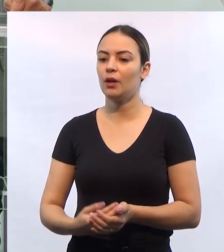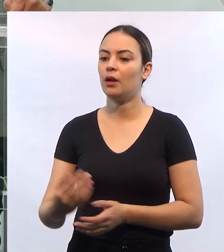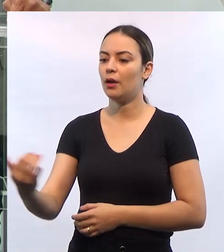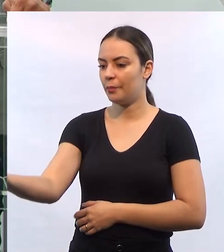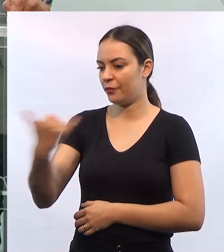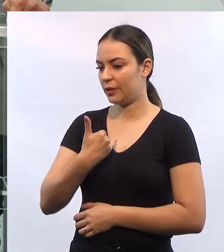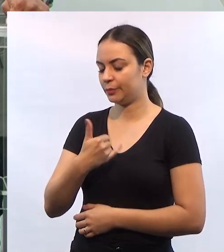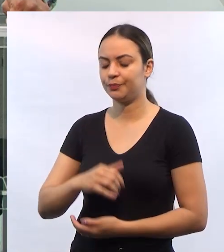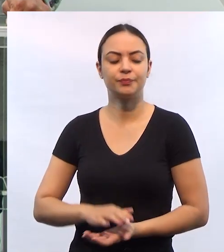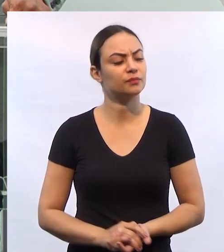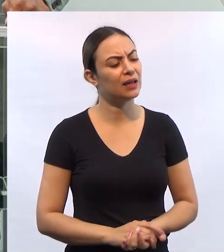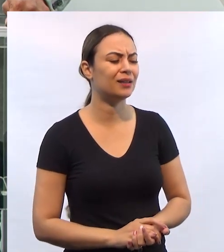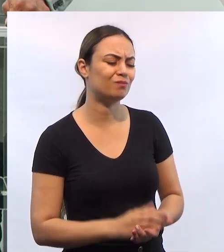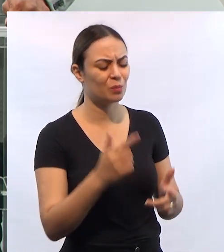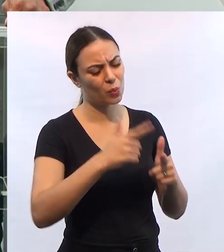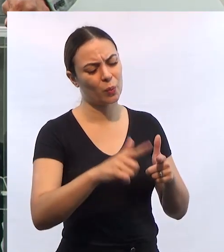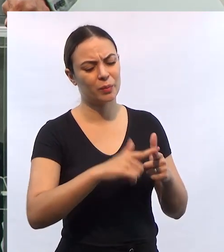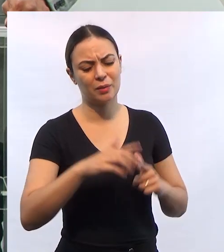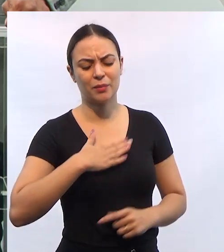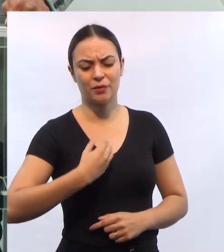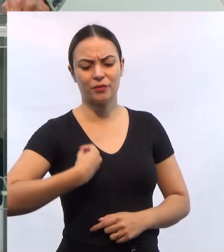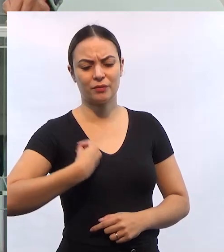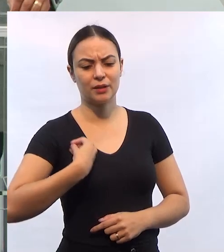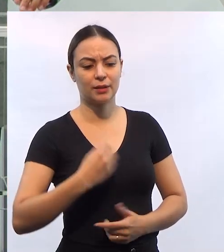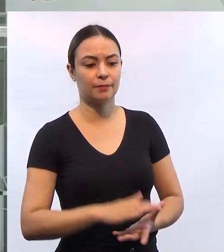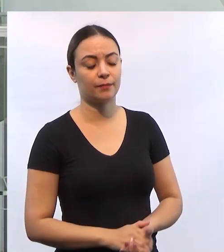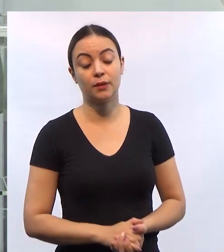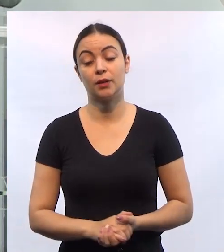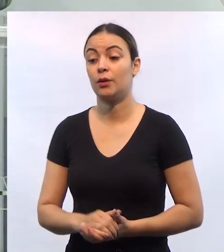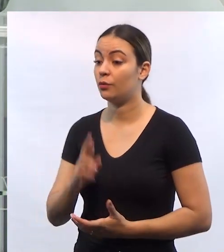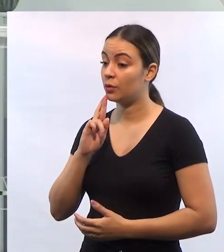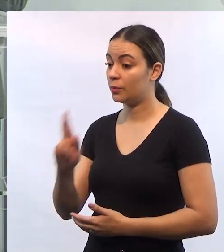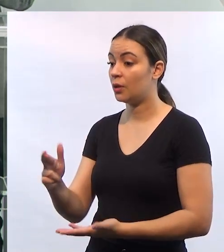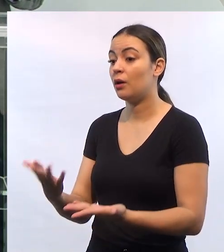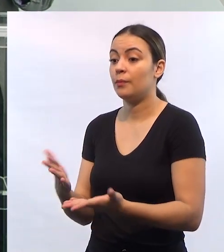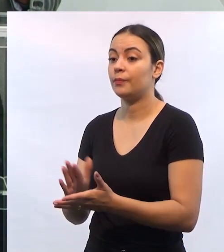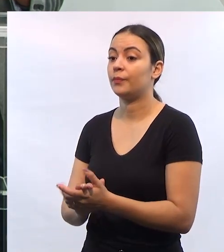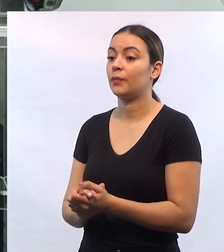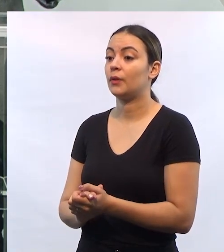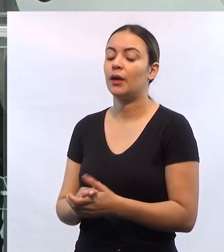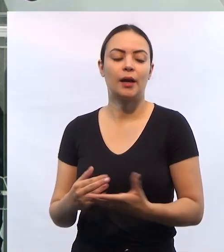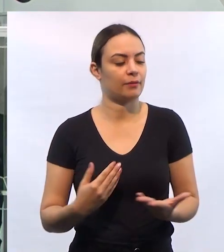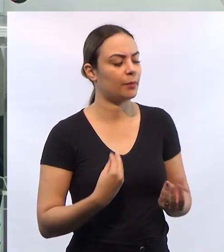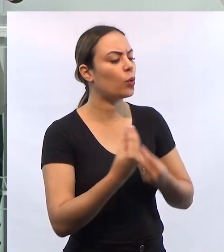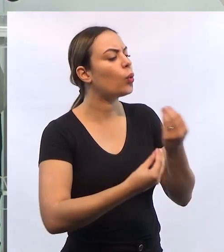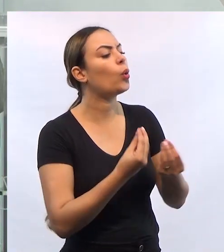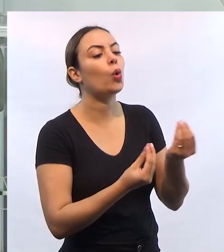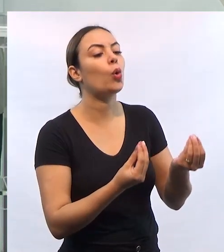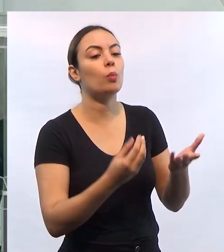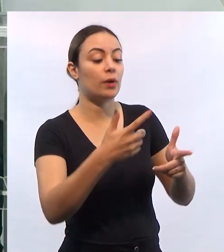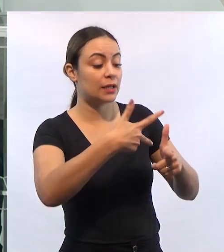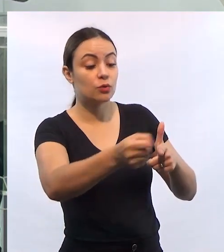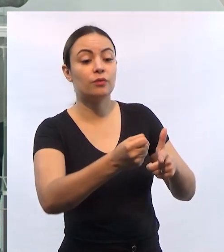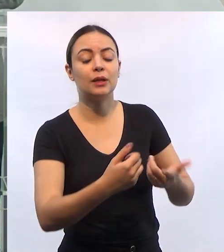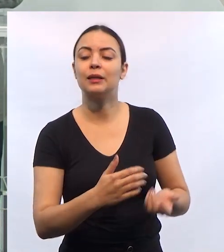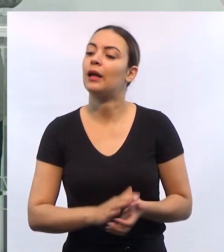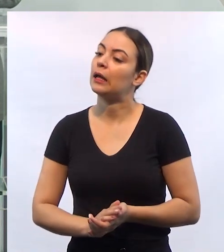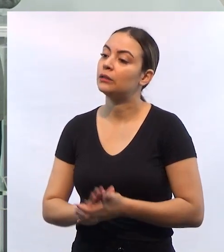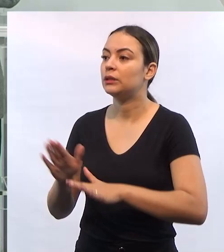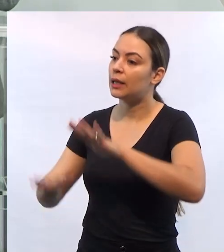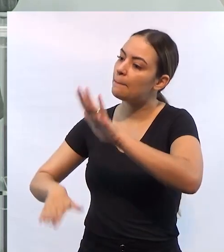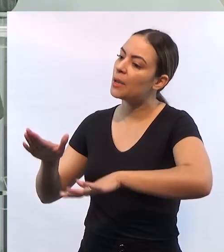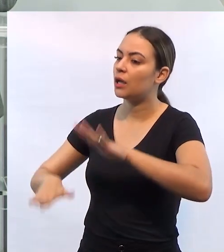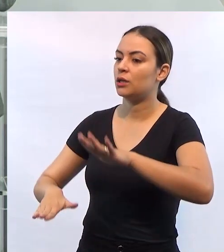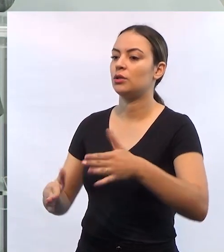sua vida? O que você quer para a sua vida? Ah, eu quero assim, assim, assado. Então, se você quer isso, a solução, uma possível solução seria